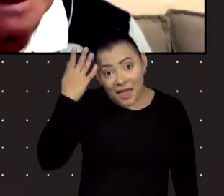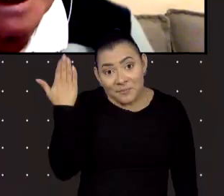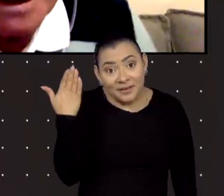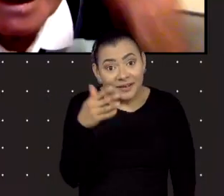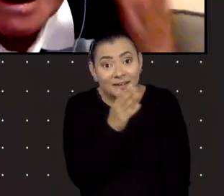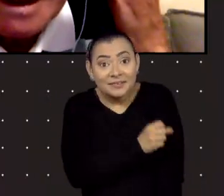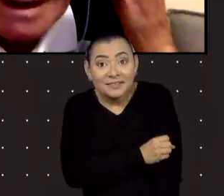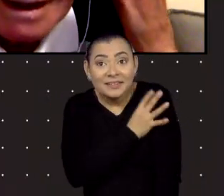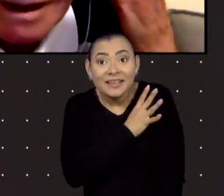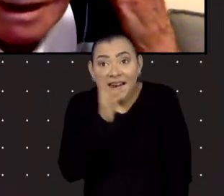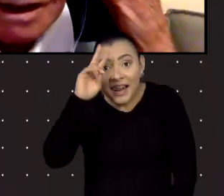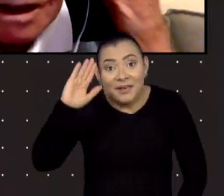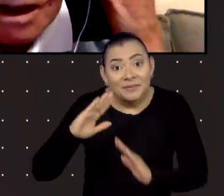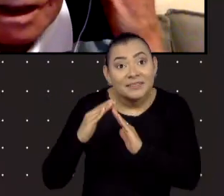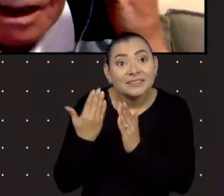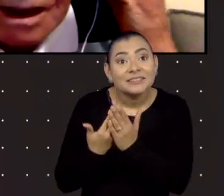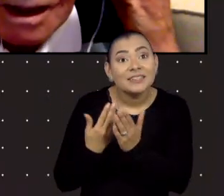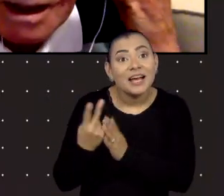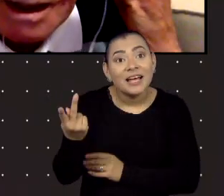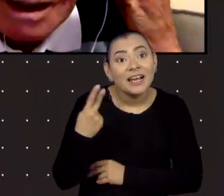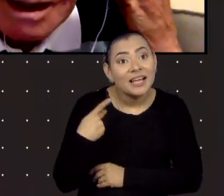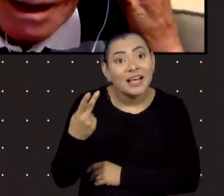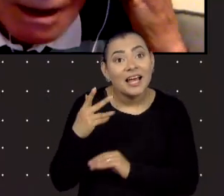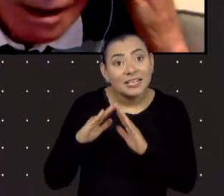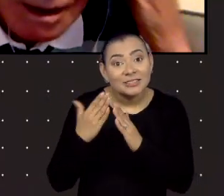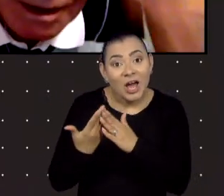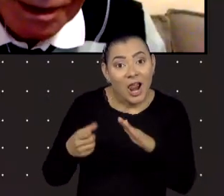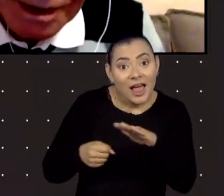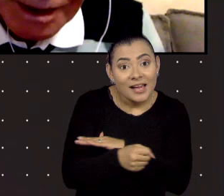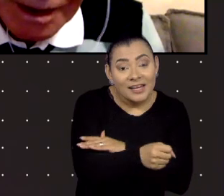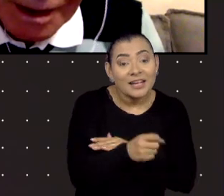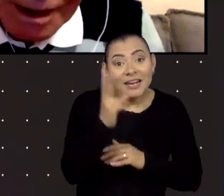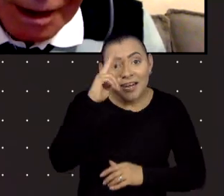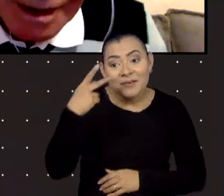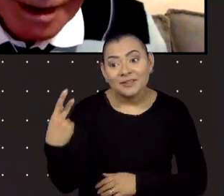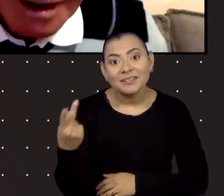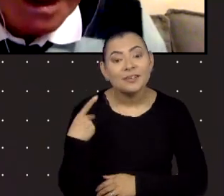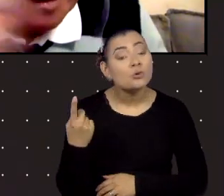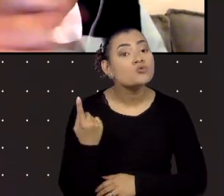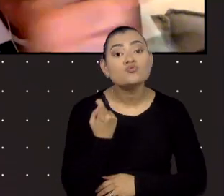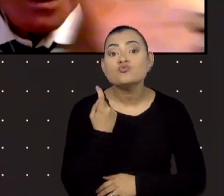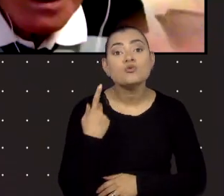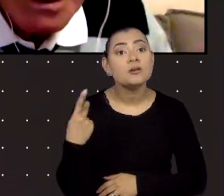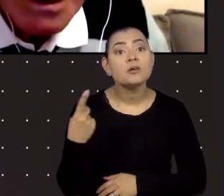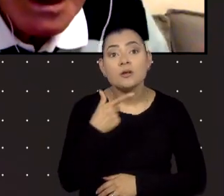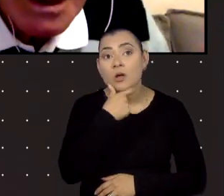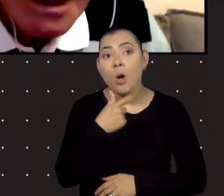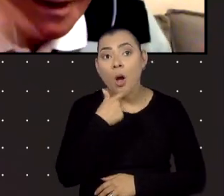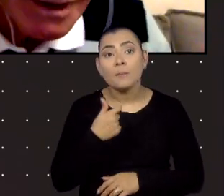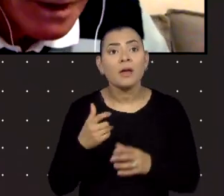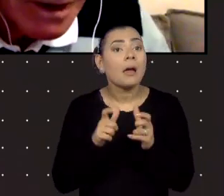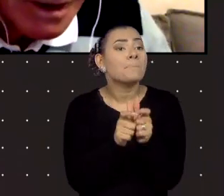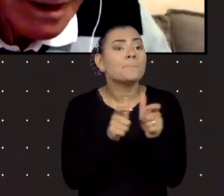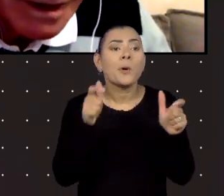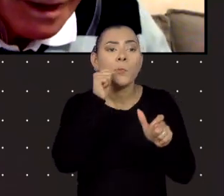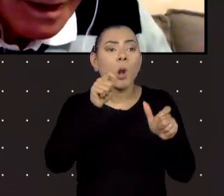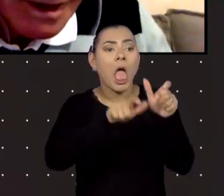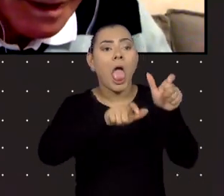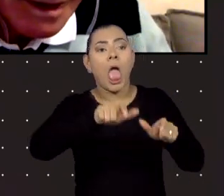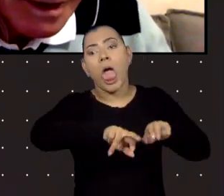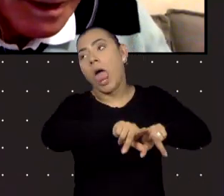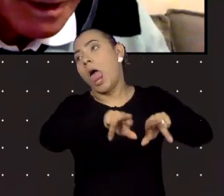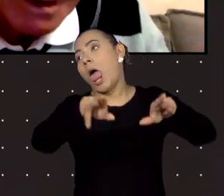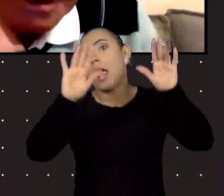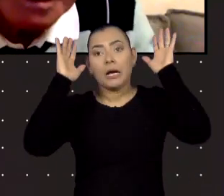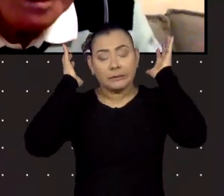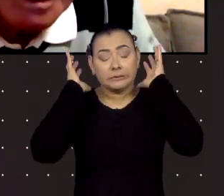primário, naquele colégio que nossos pais nos colocaram, que nós éramos 2 únicos homens e as outras pessoas eram